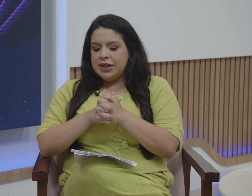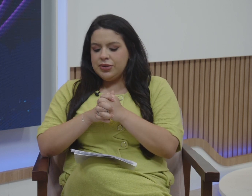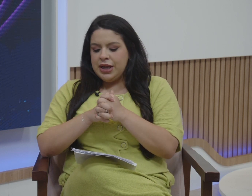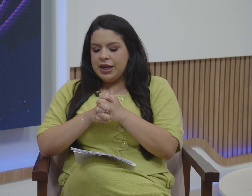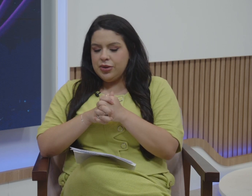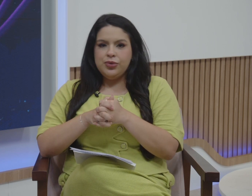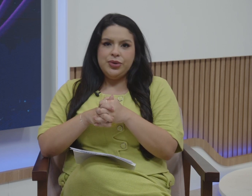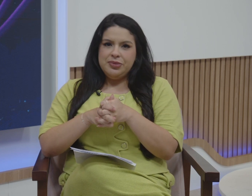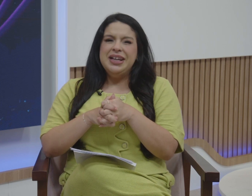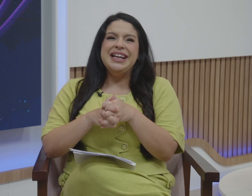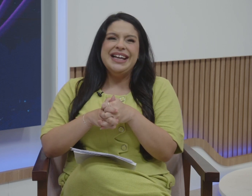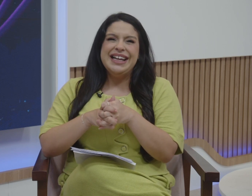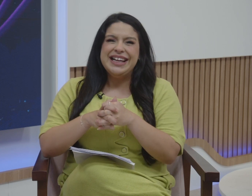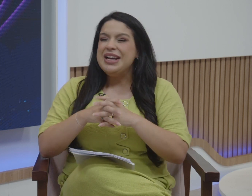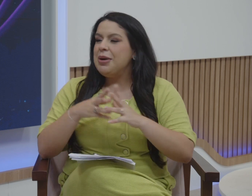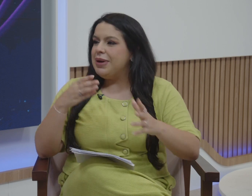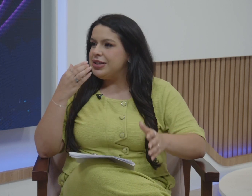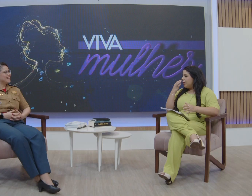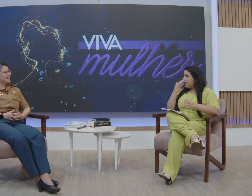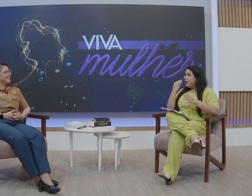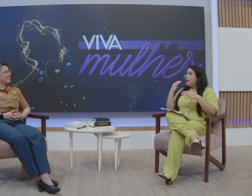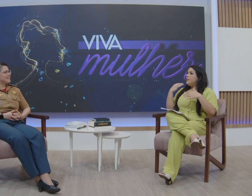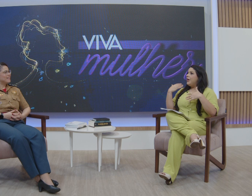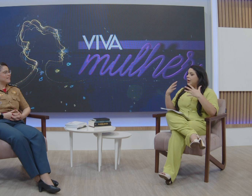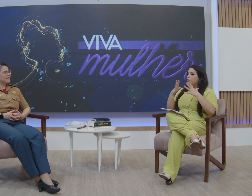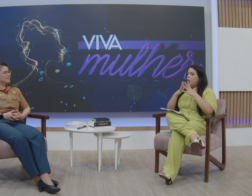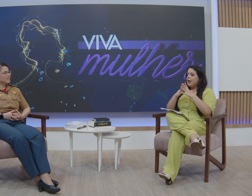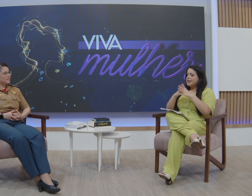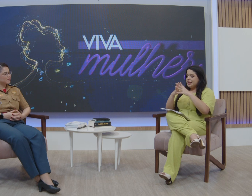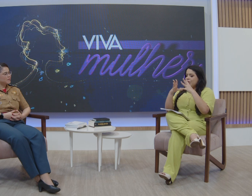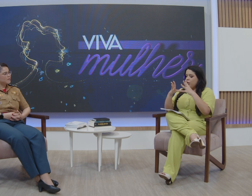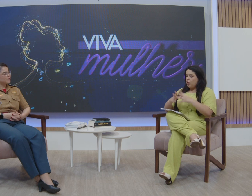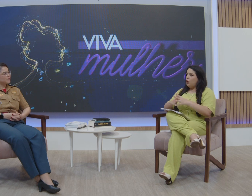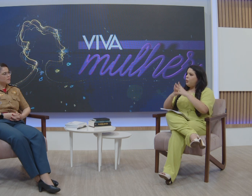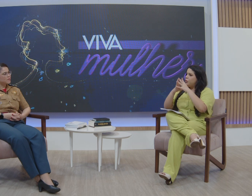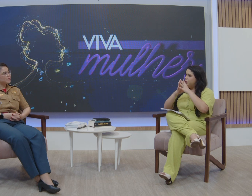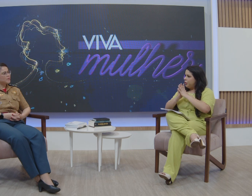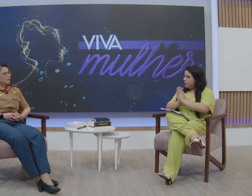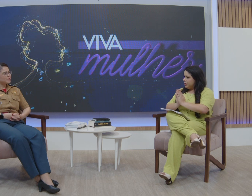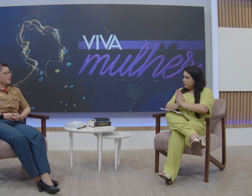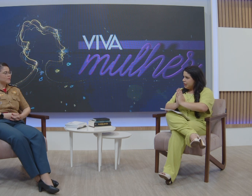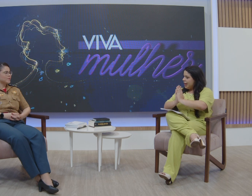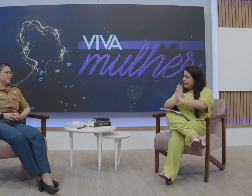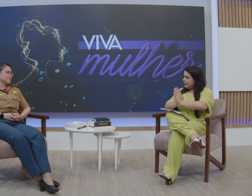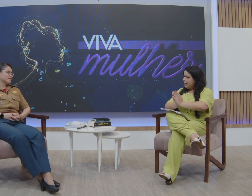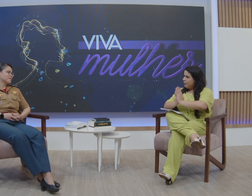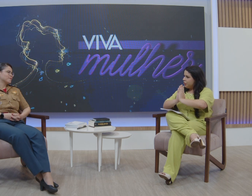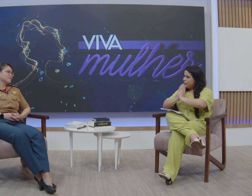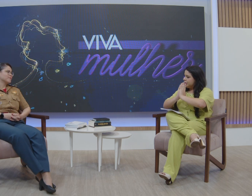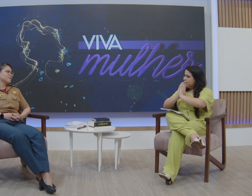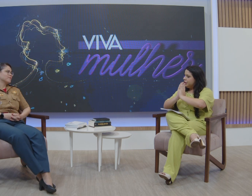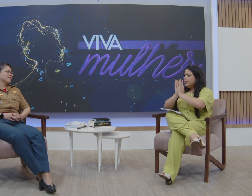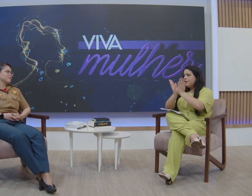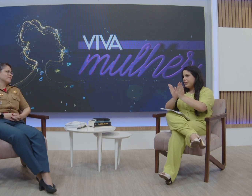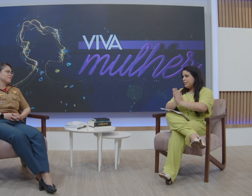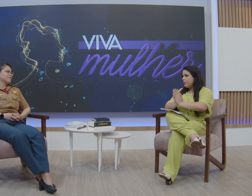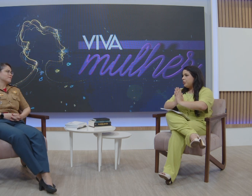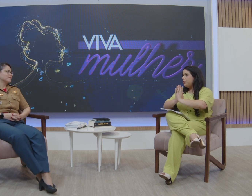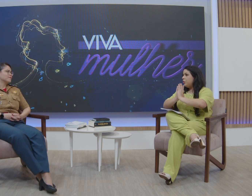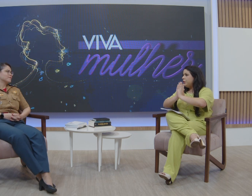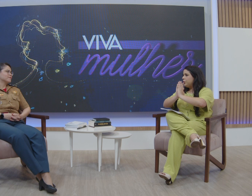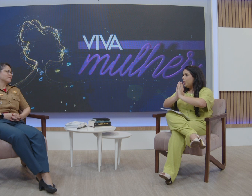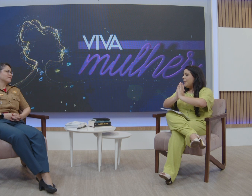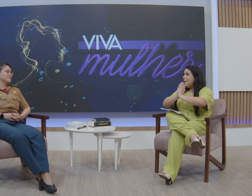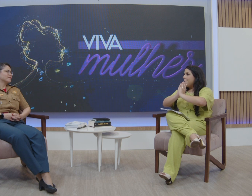mas, doutora, Major, falando com relação ao Corpo de Bombeiros, né? Ainda é uma instituição,